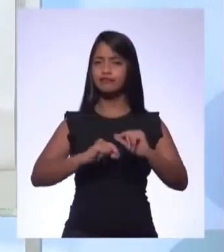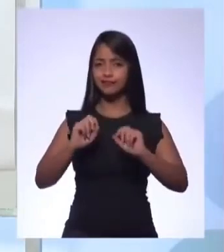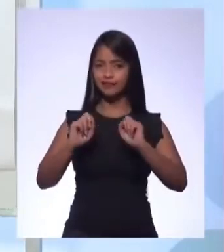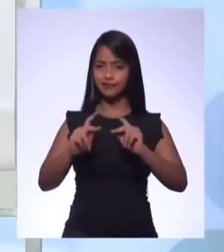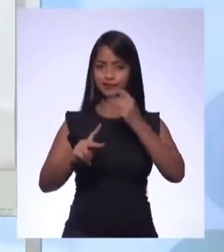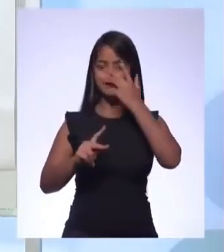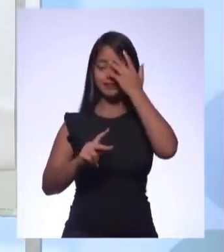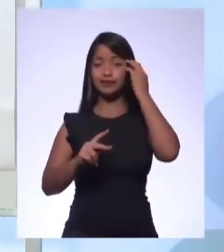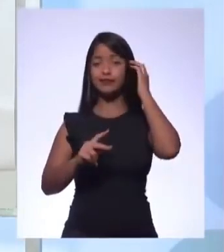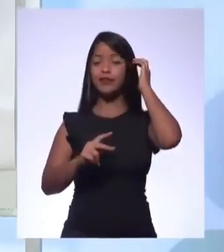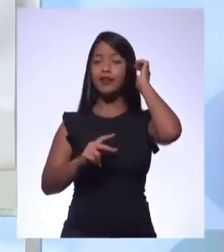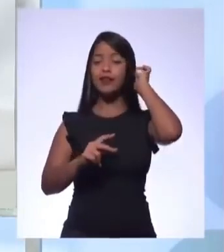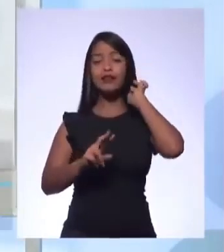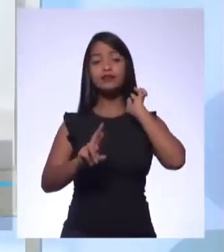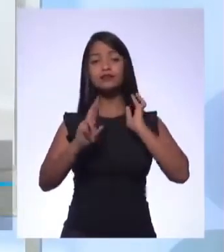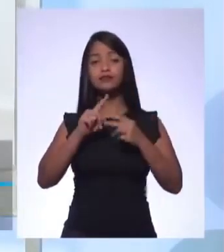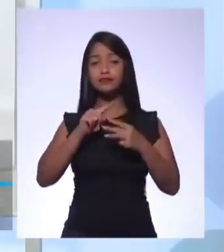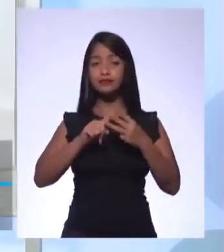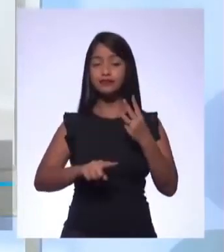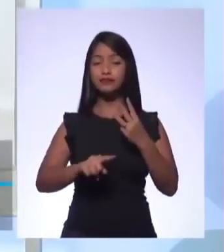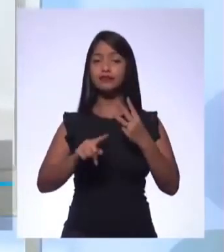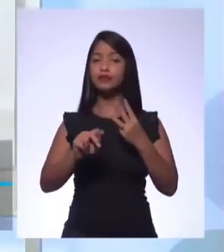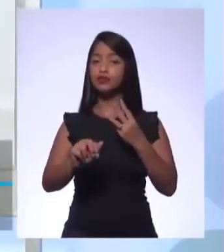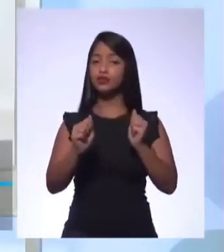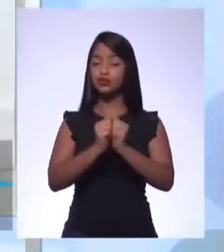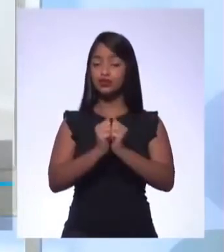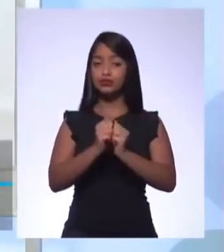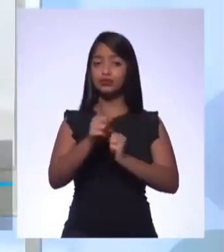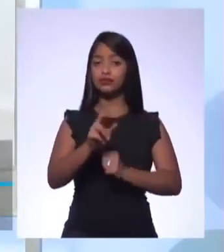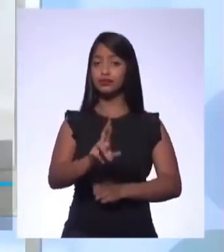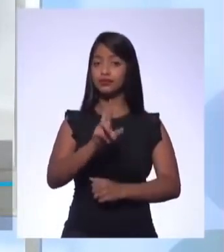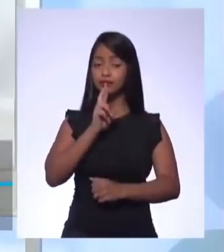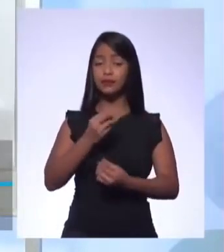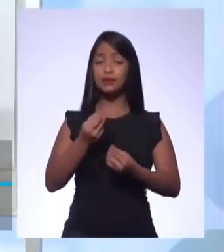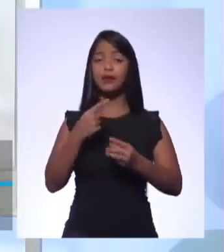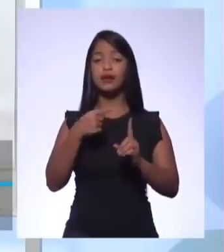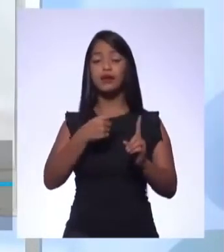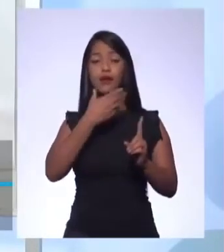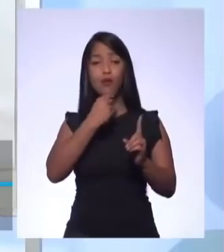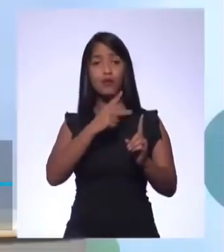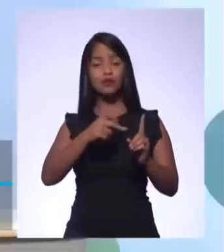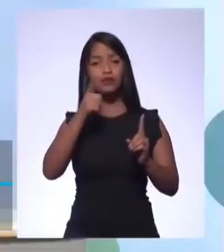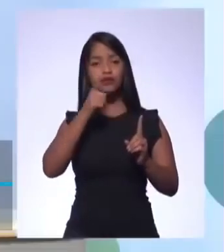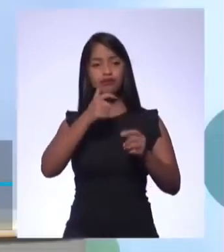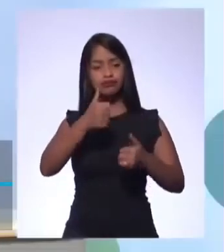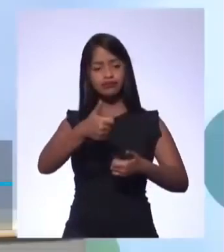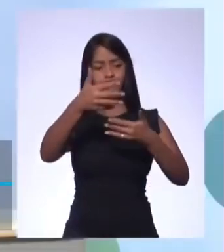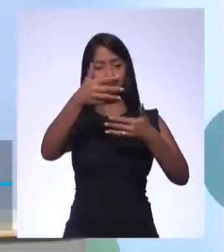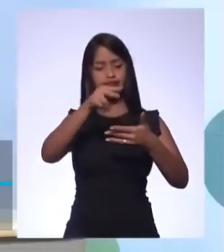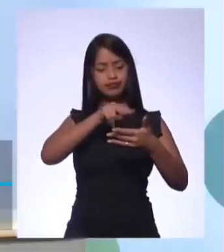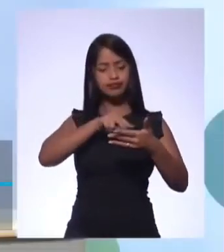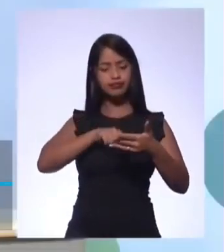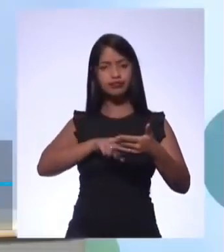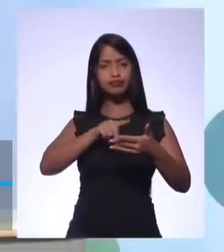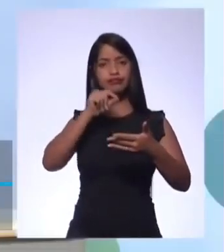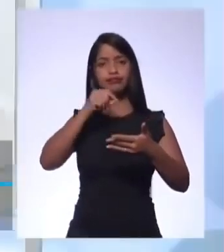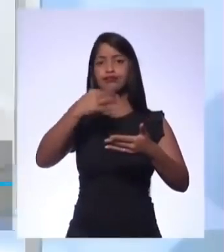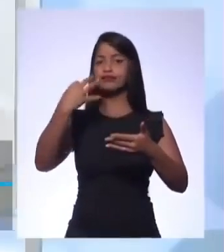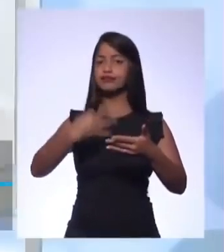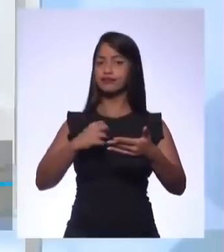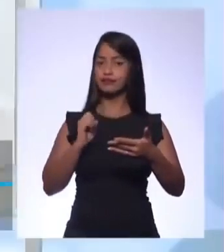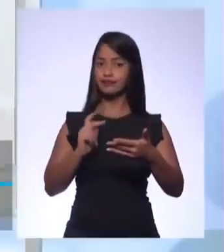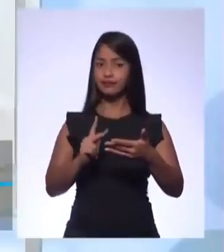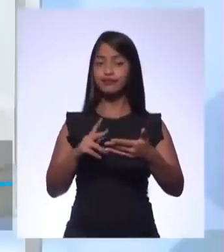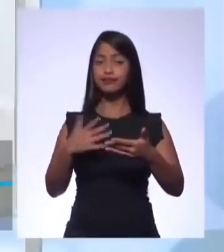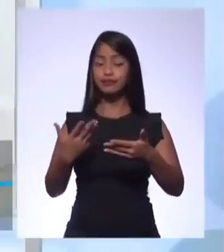3 respostas juntas ali para ajudar o Ed na hora de escolher, né? Para facilitar, tá? Como